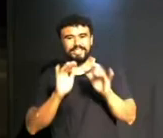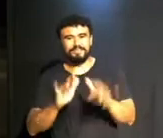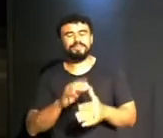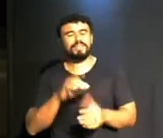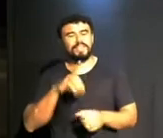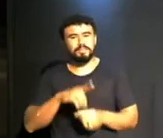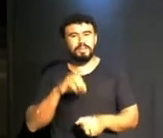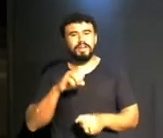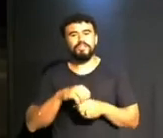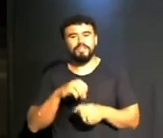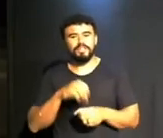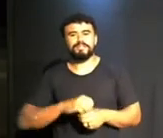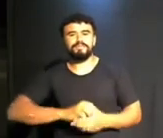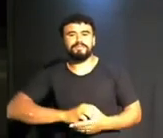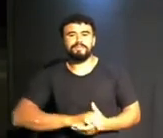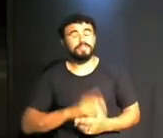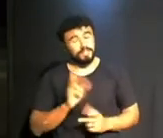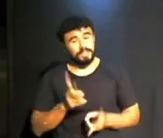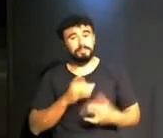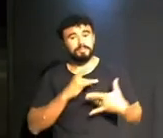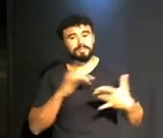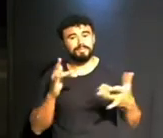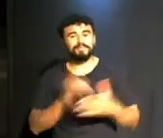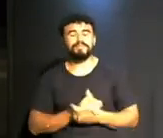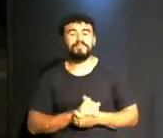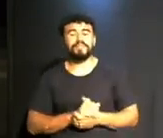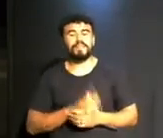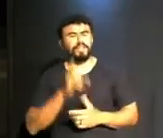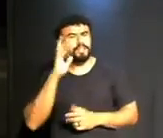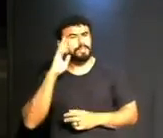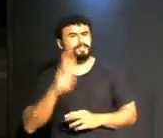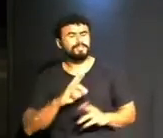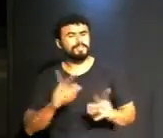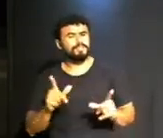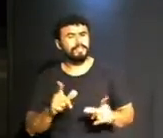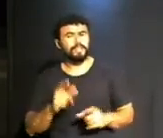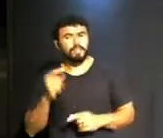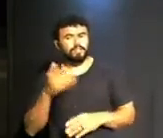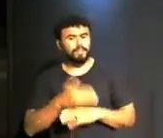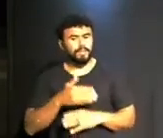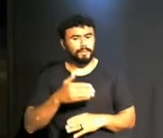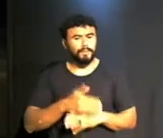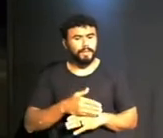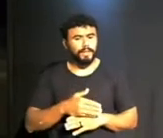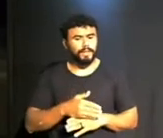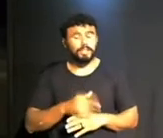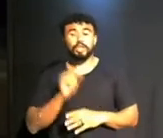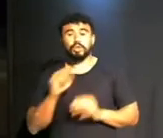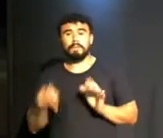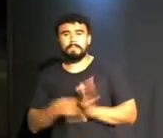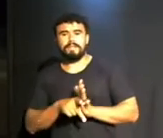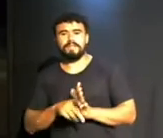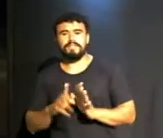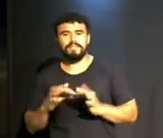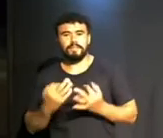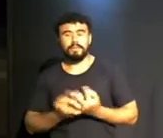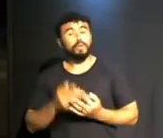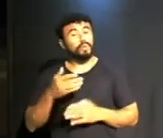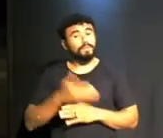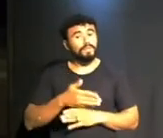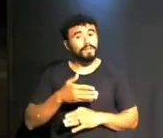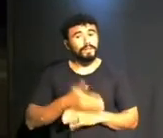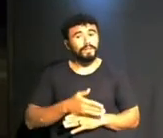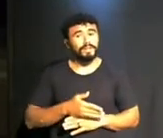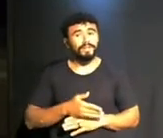a dizimar a ofertar de forma Generosa e tenta a diferença do que frequenta e do que pertence o que